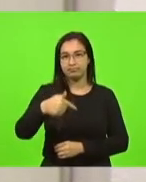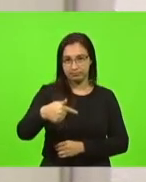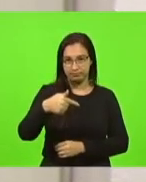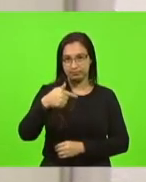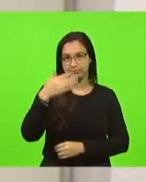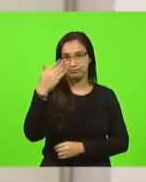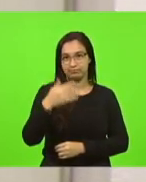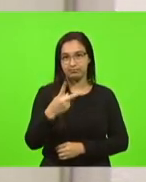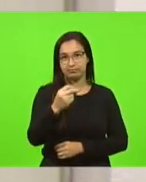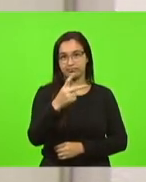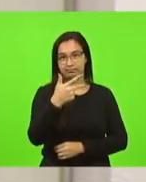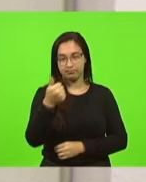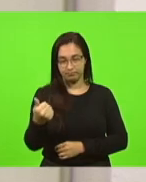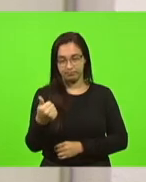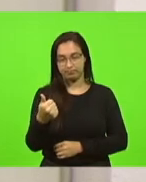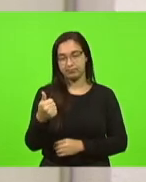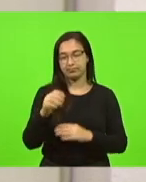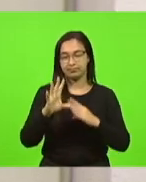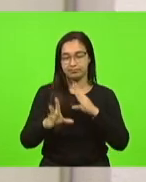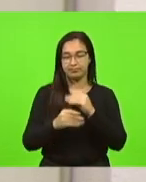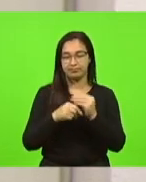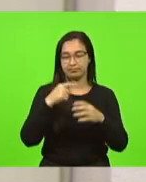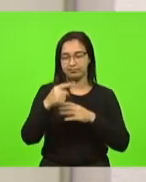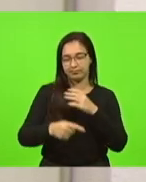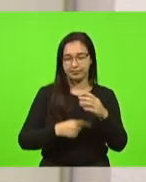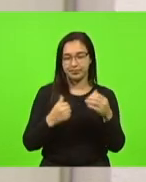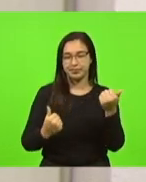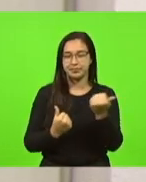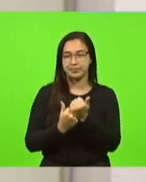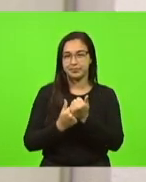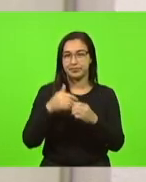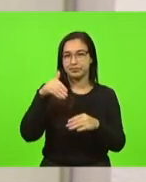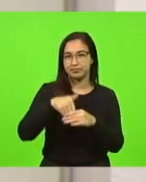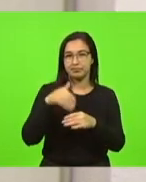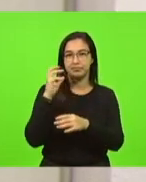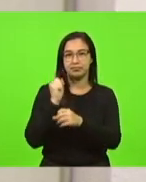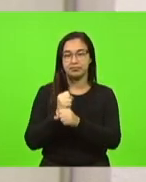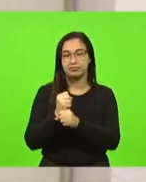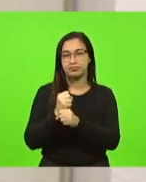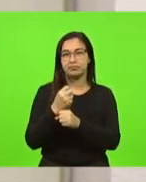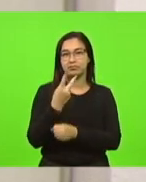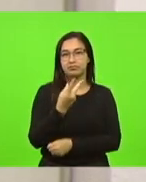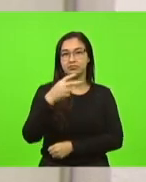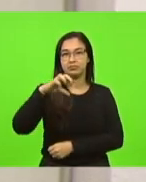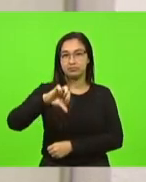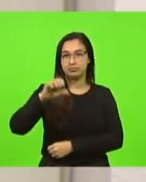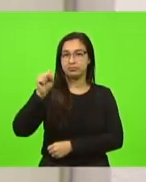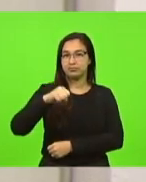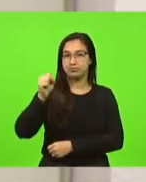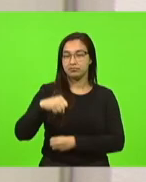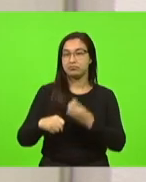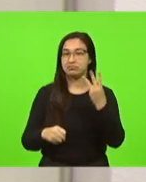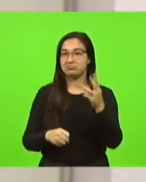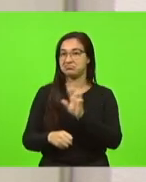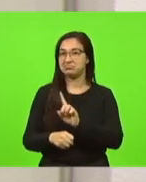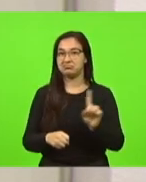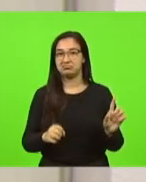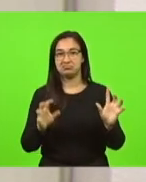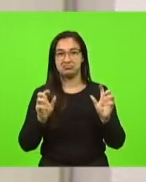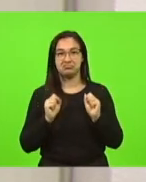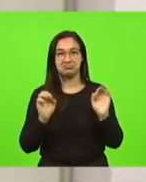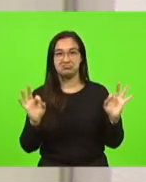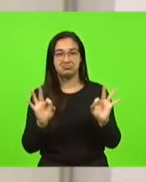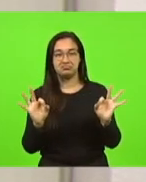017/2021, com emenda substitutiva global, obtendo a seguinte votação: 29 votos sim, 3 votos não e sem qualquer